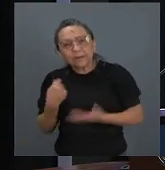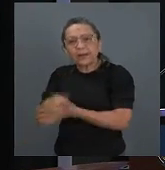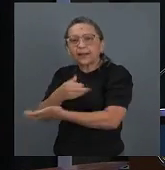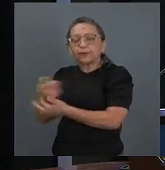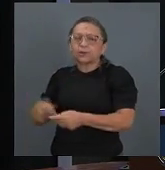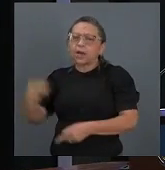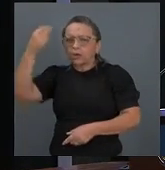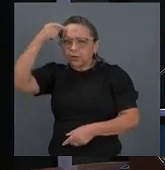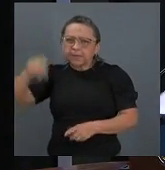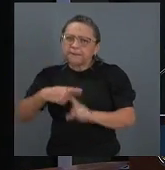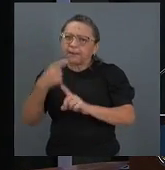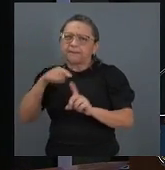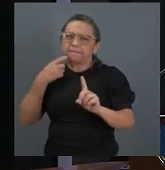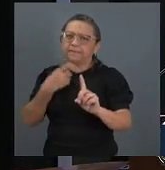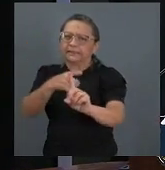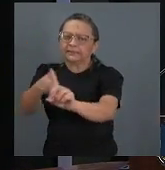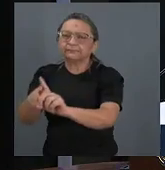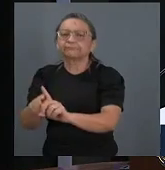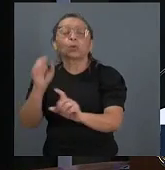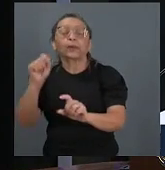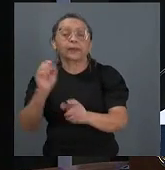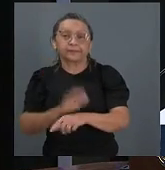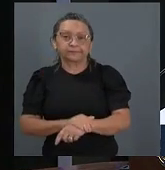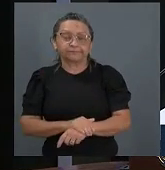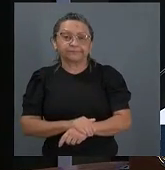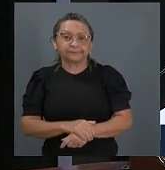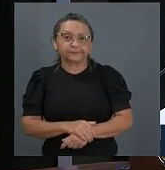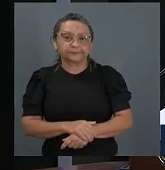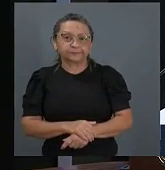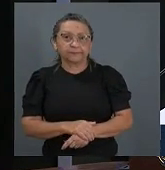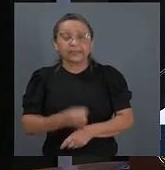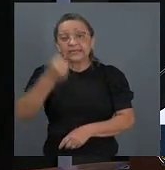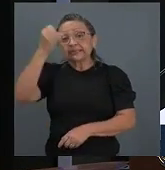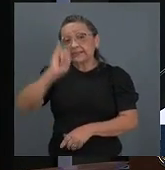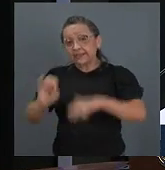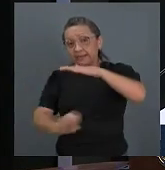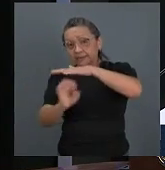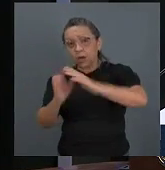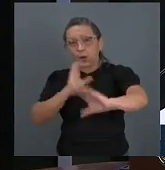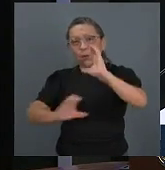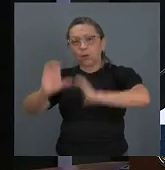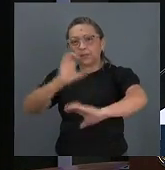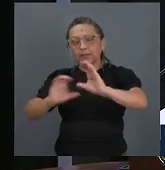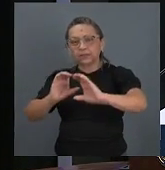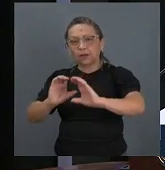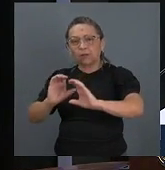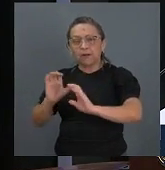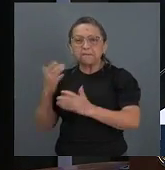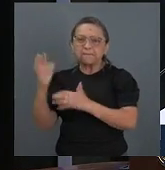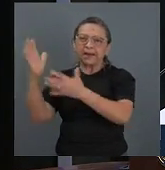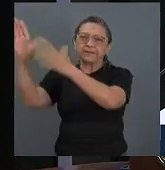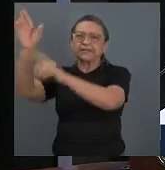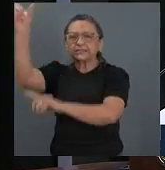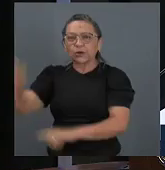de mais essa perseguição está baseada no seguinte critério: se o veículo de comunicação elogiar o governo,